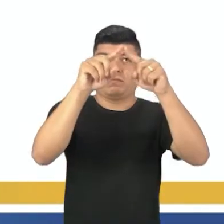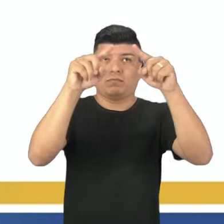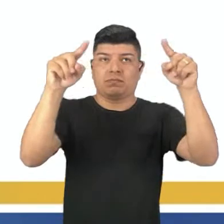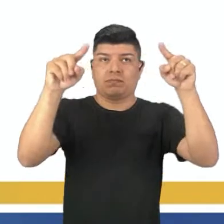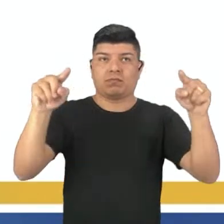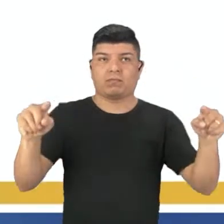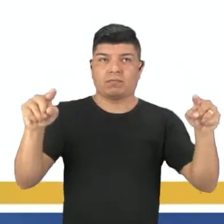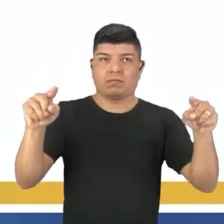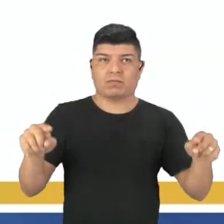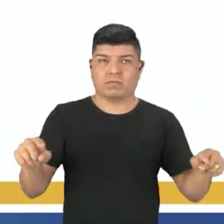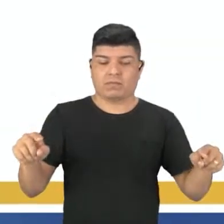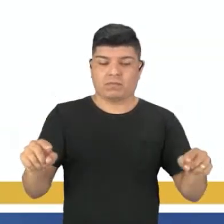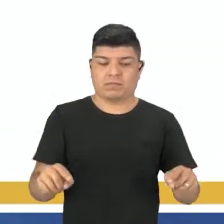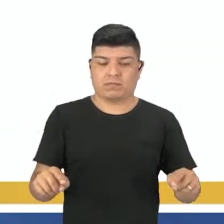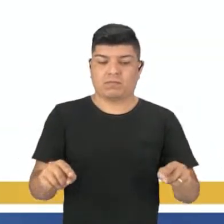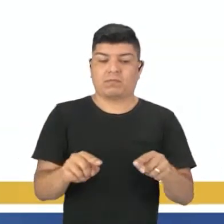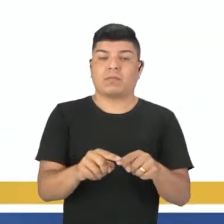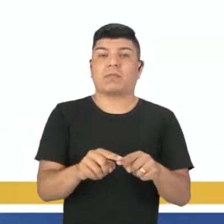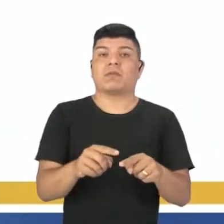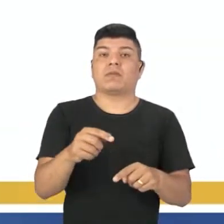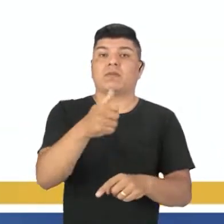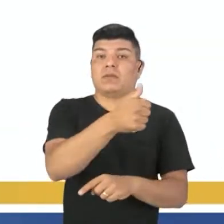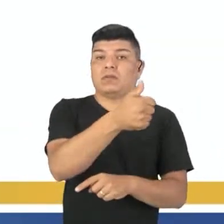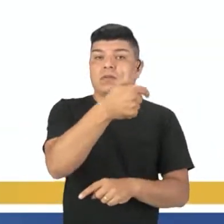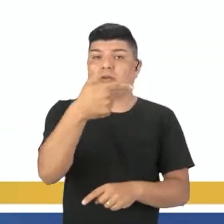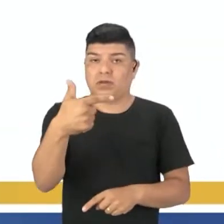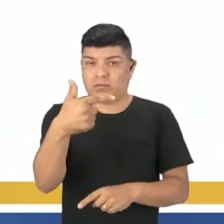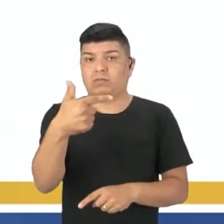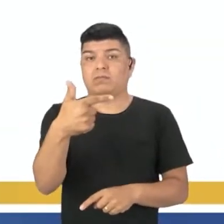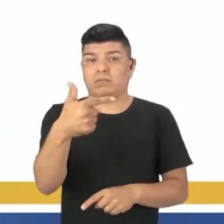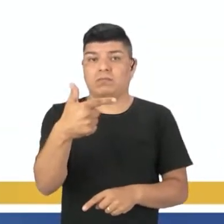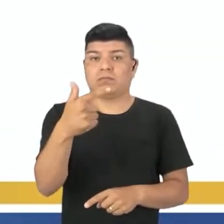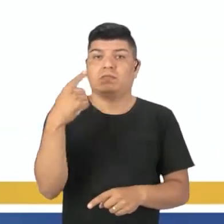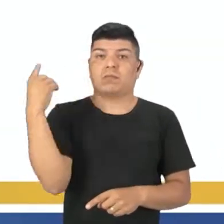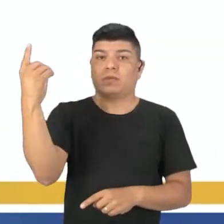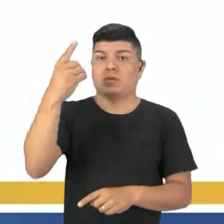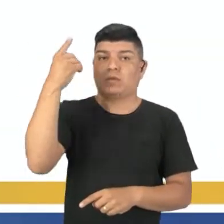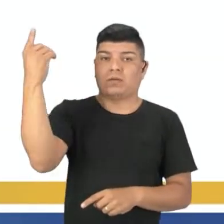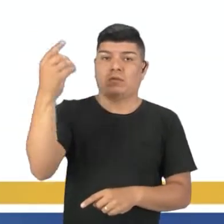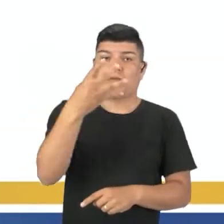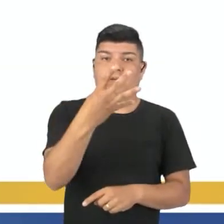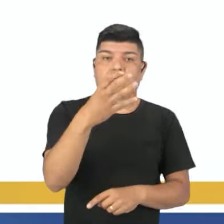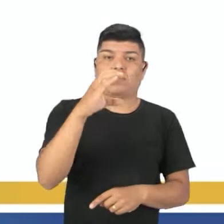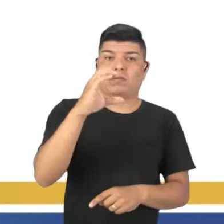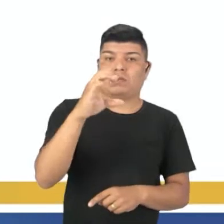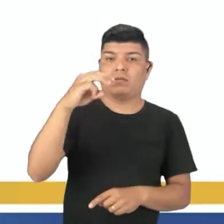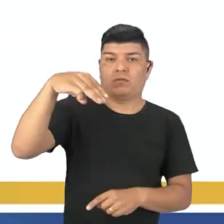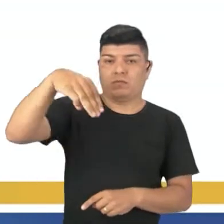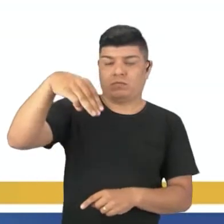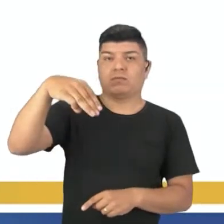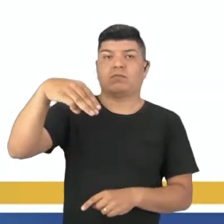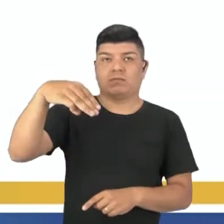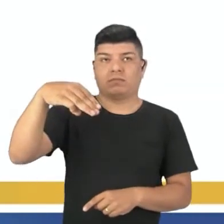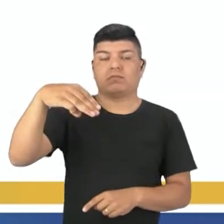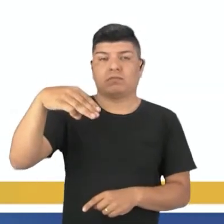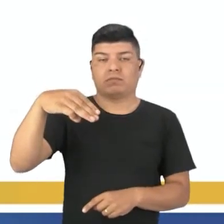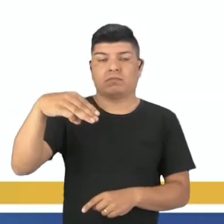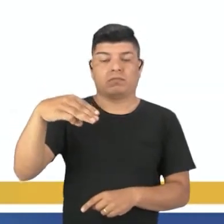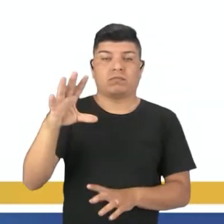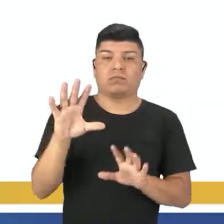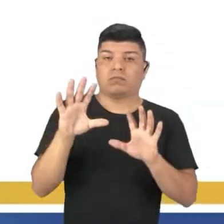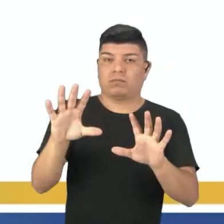12 centímetros. Sabendo que a medida da altura dessa caixa é de 4 centímetros e